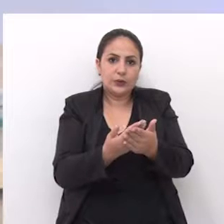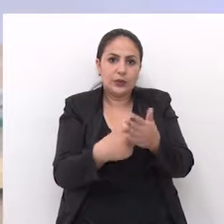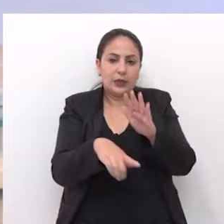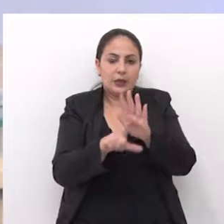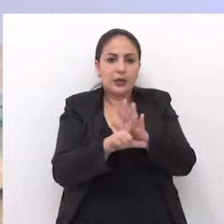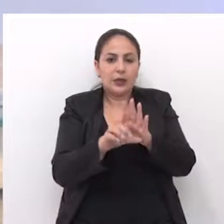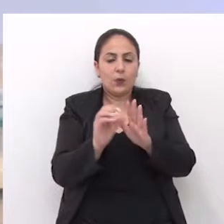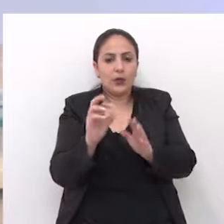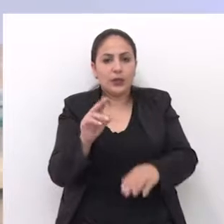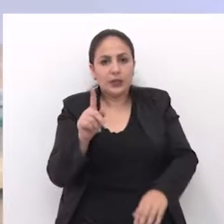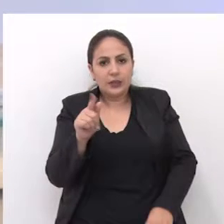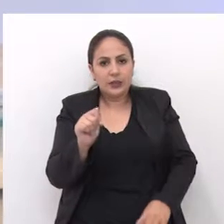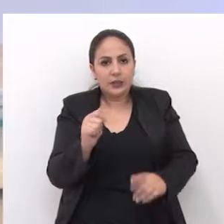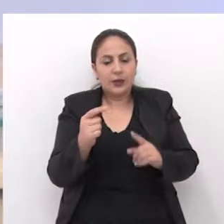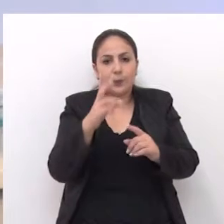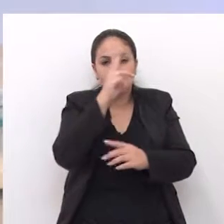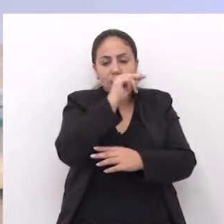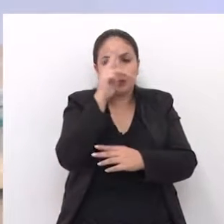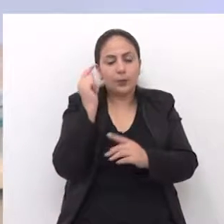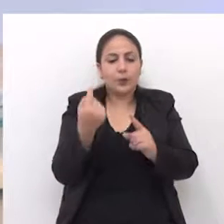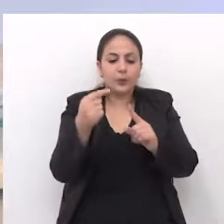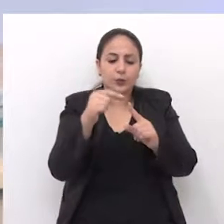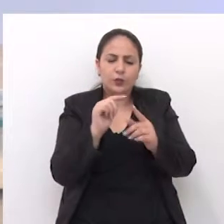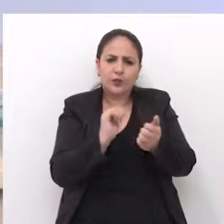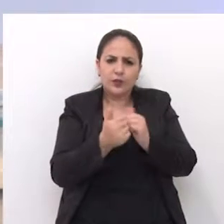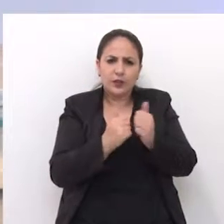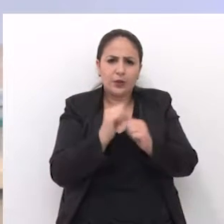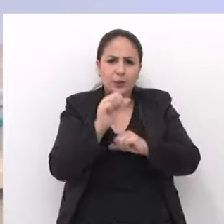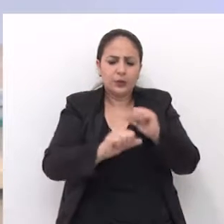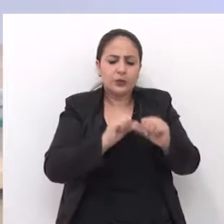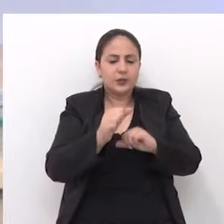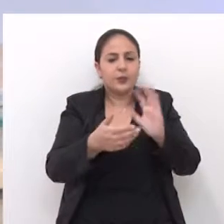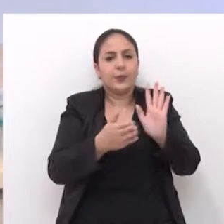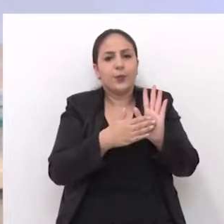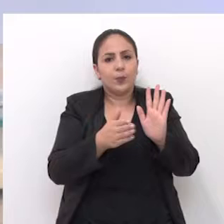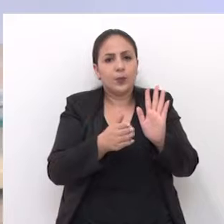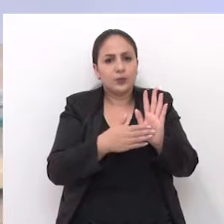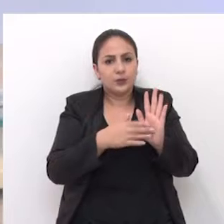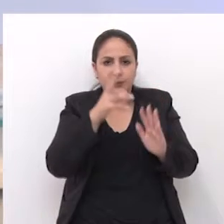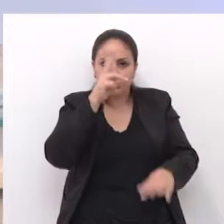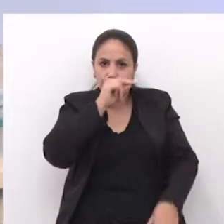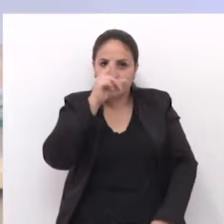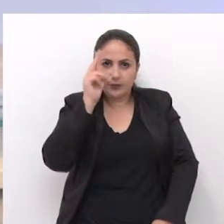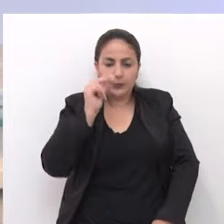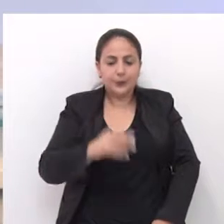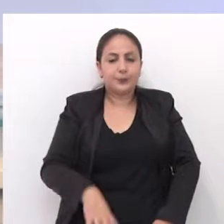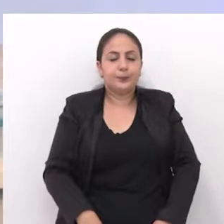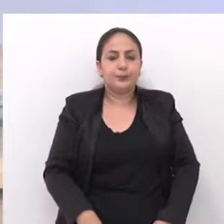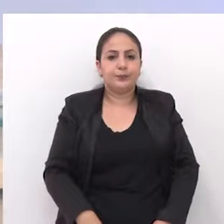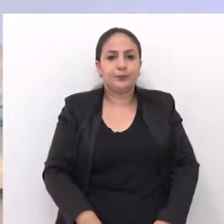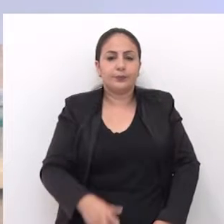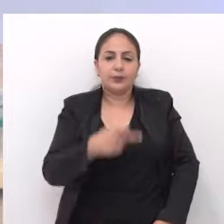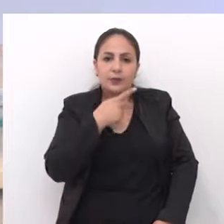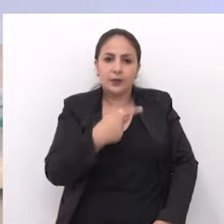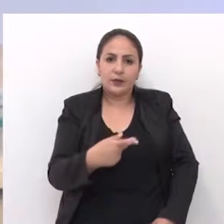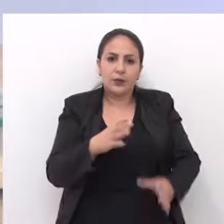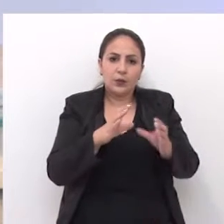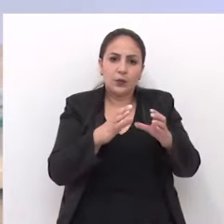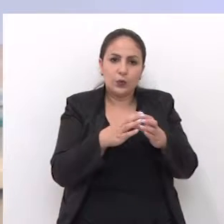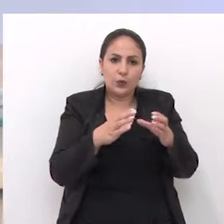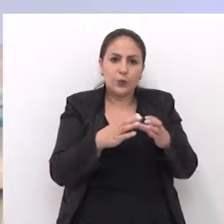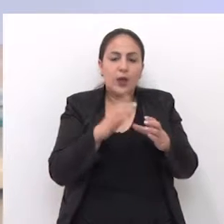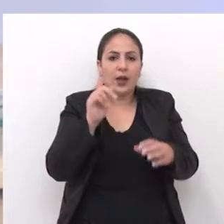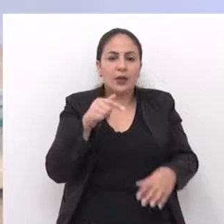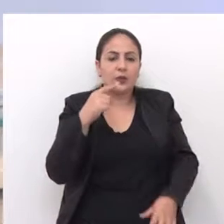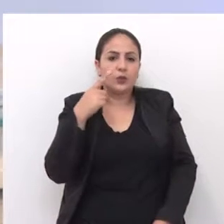Lei Orgânica Municipal. O objetivo é avaliar uma mudança que foi proposta pelo Poder Executivo. A